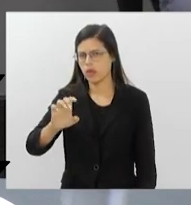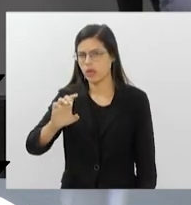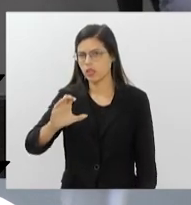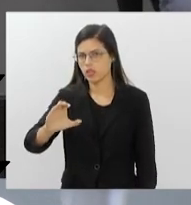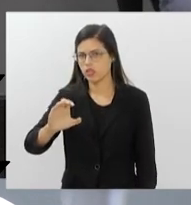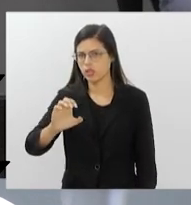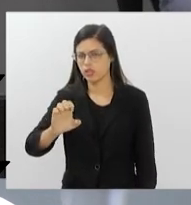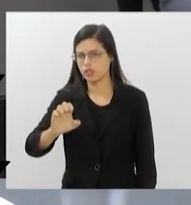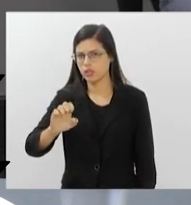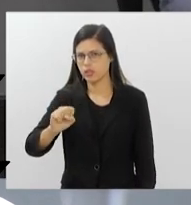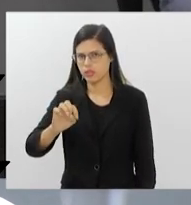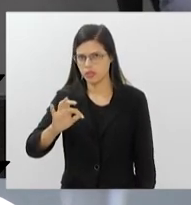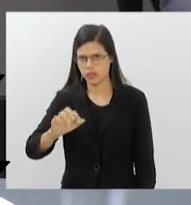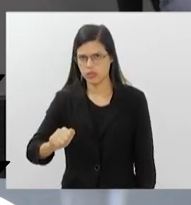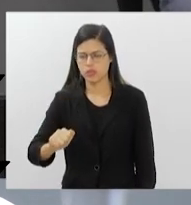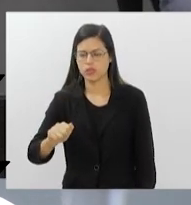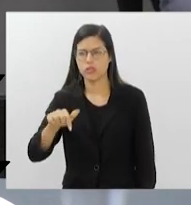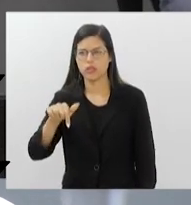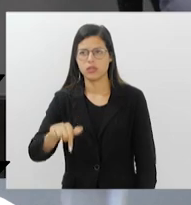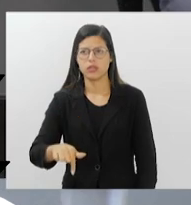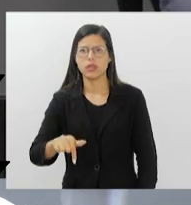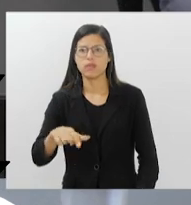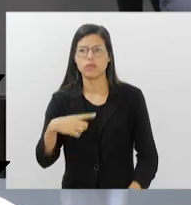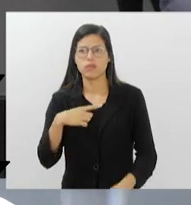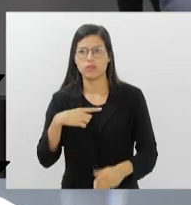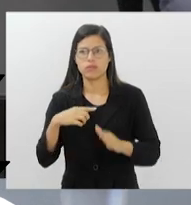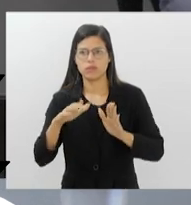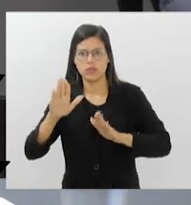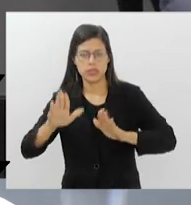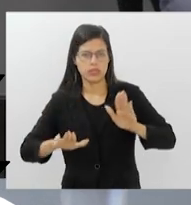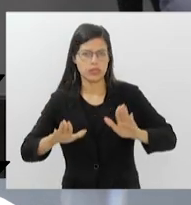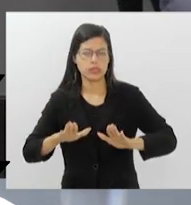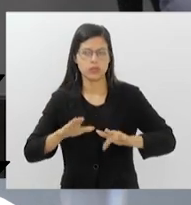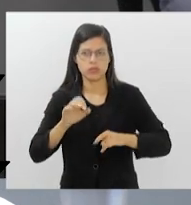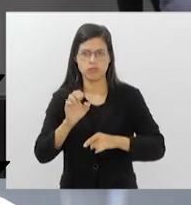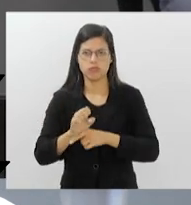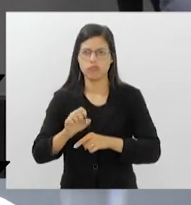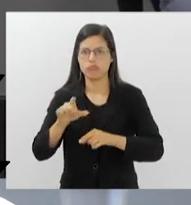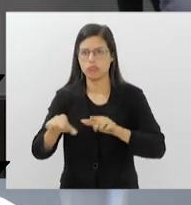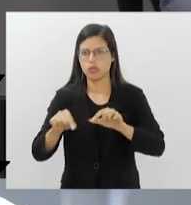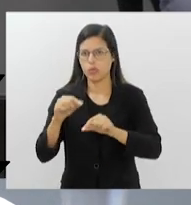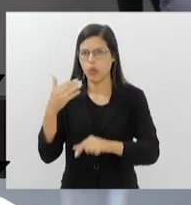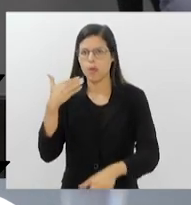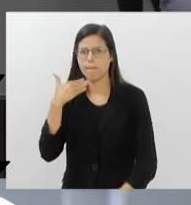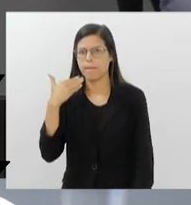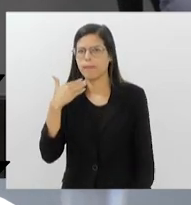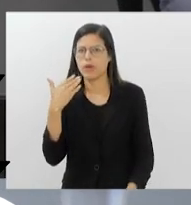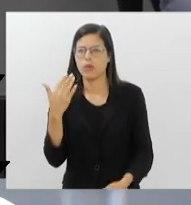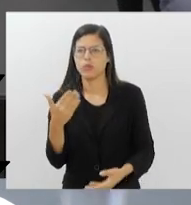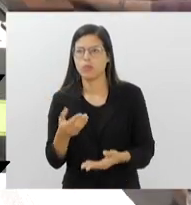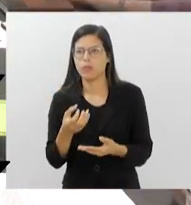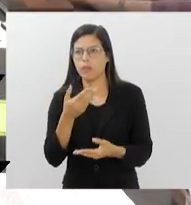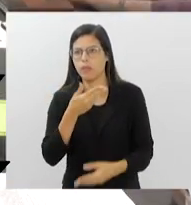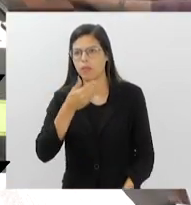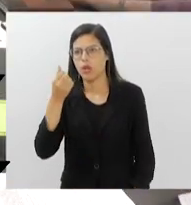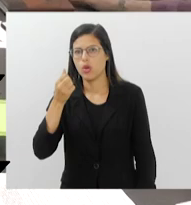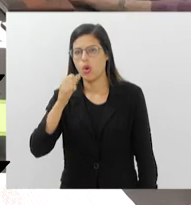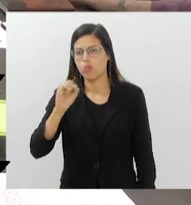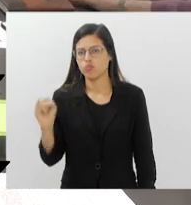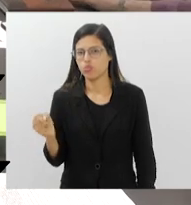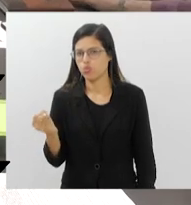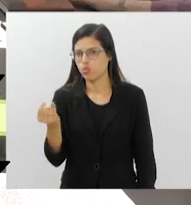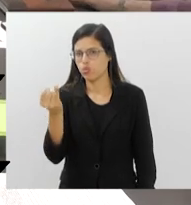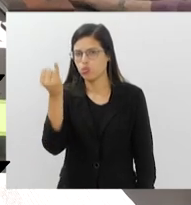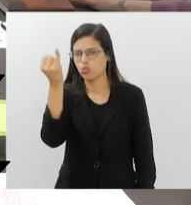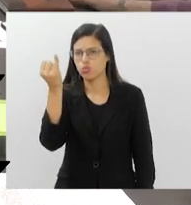estado para escolher o banco que ofereceria o melhor juro no consignado não